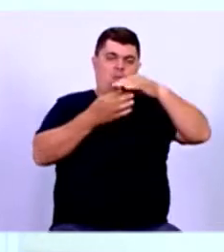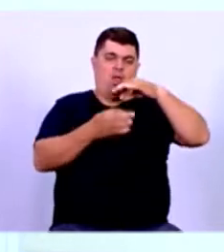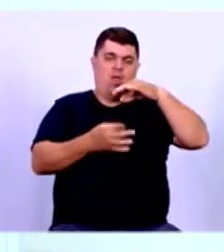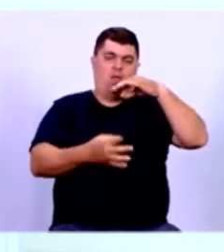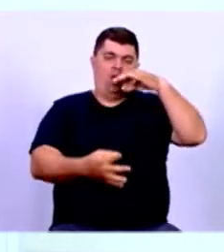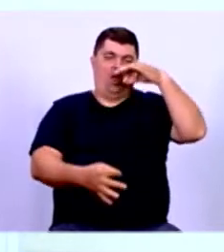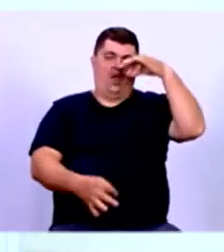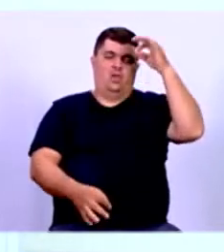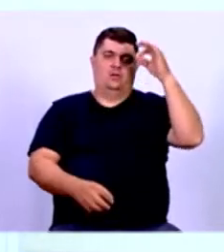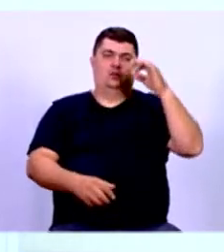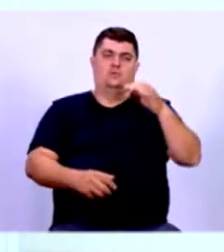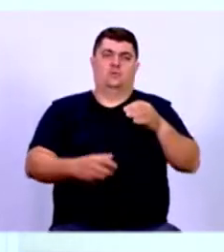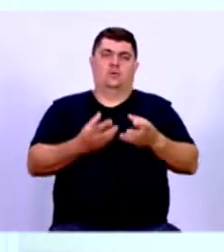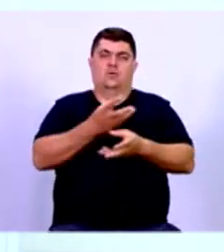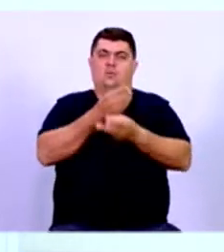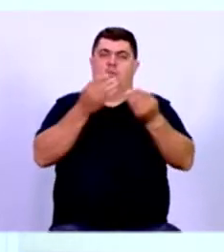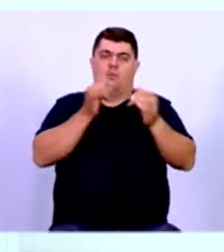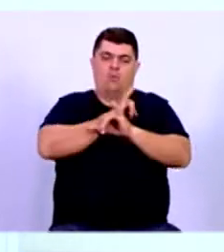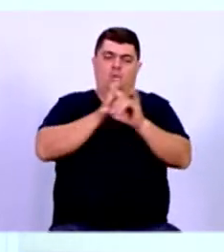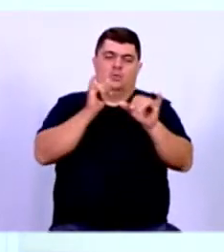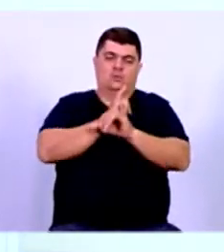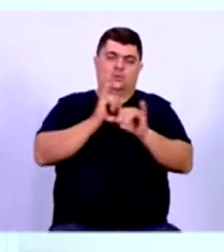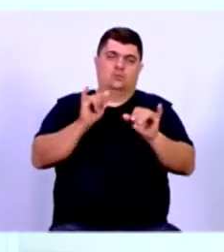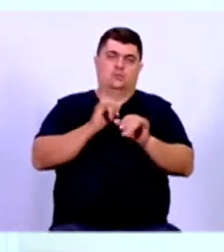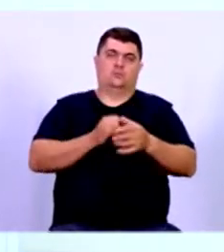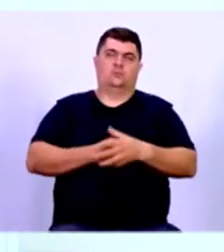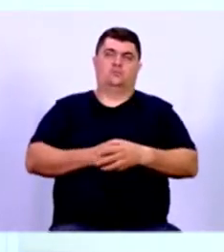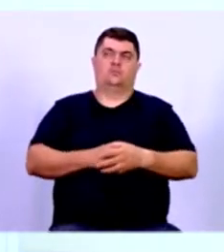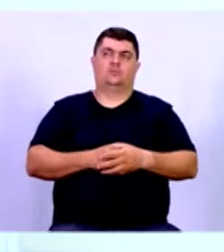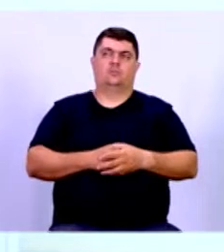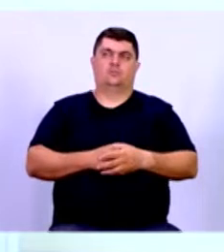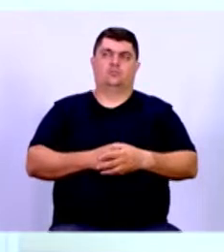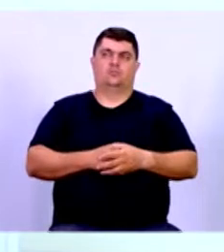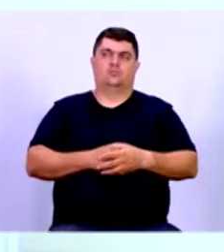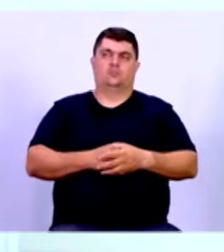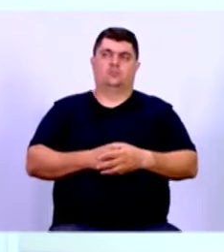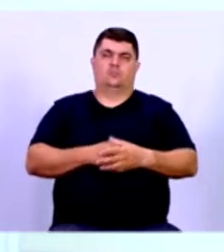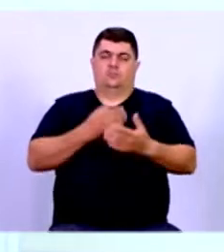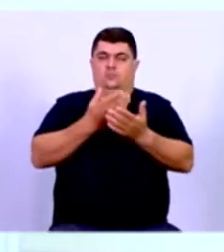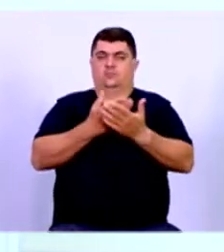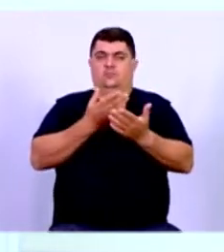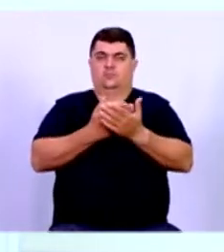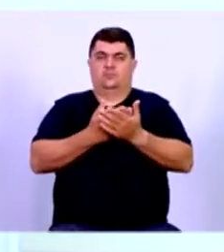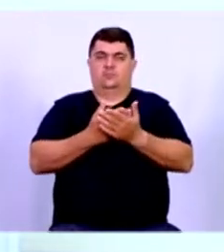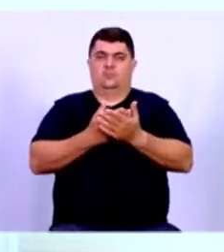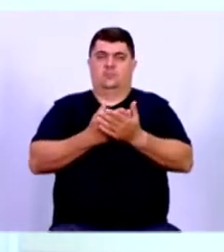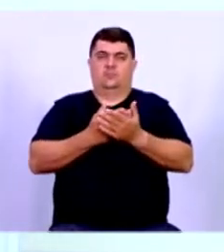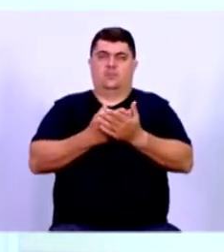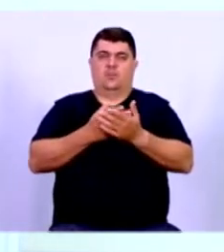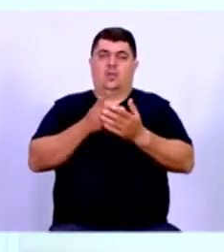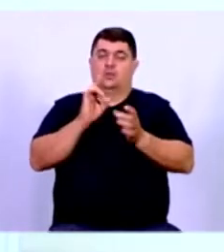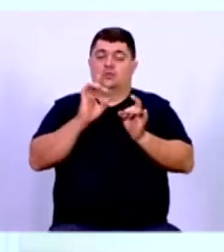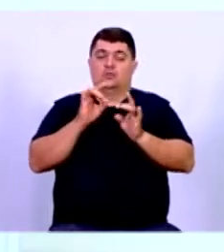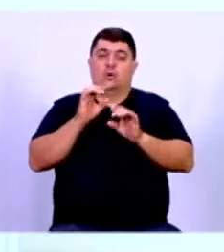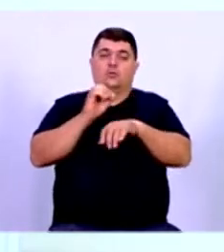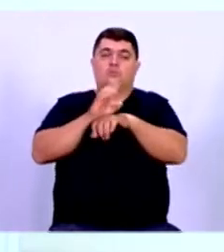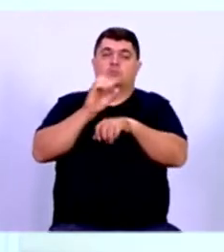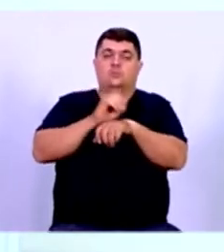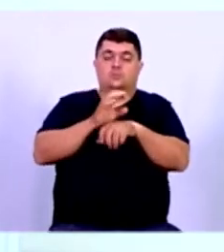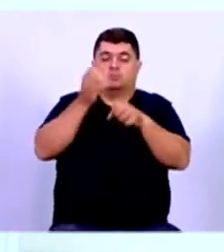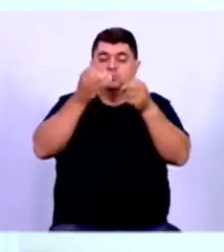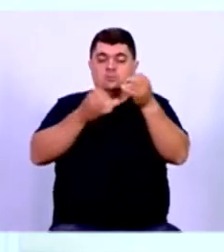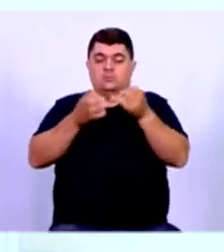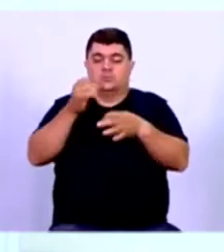para tratar do estágio. Então, são muitas informações e a nossa aula tem o caráter de guiar vocês nesses estudos.